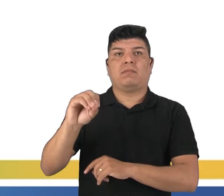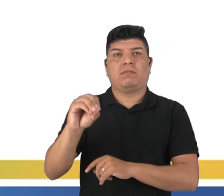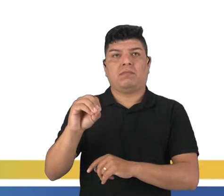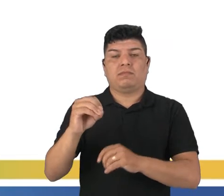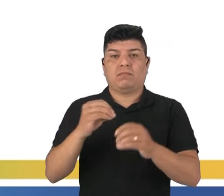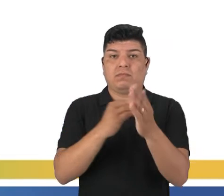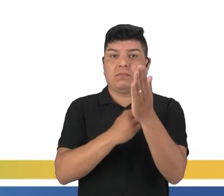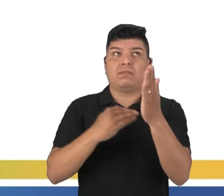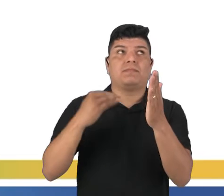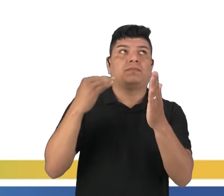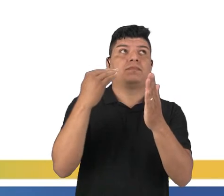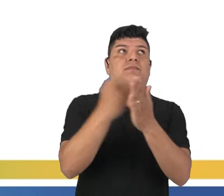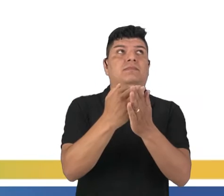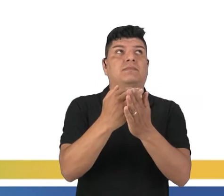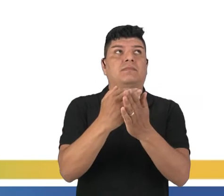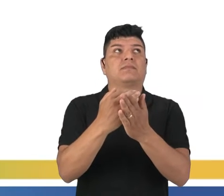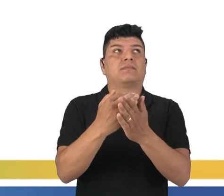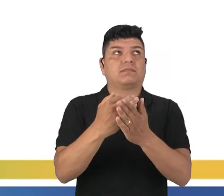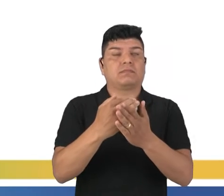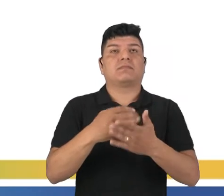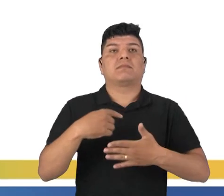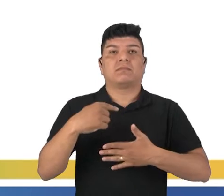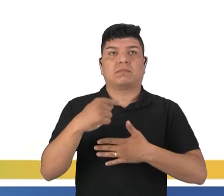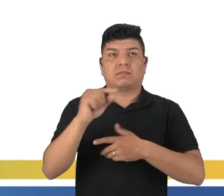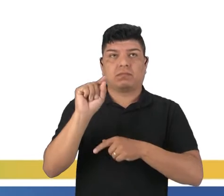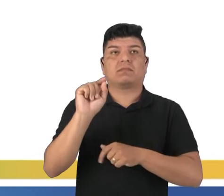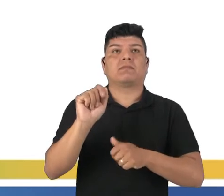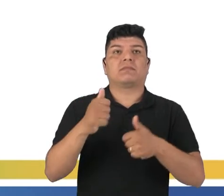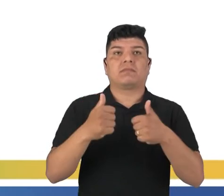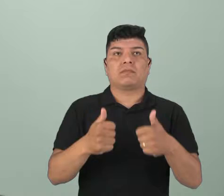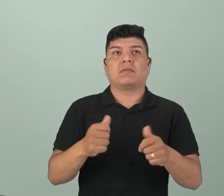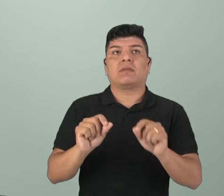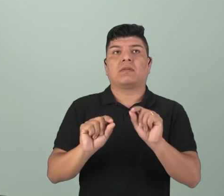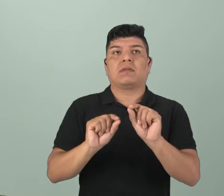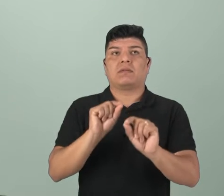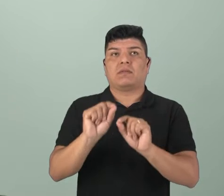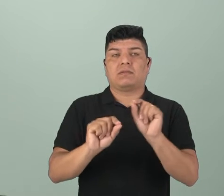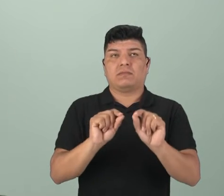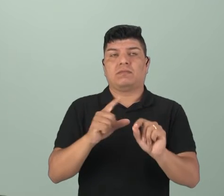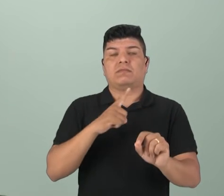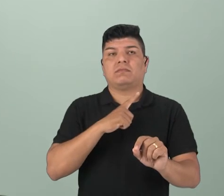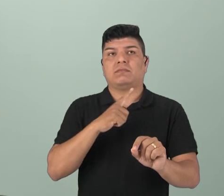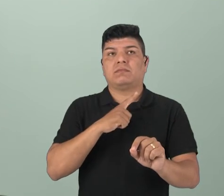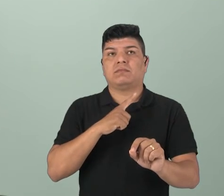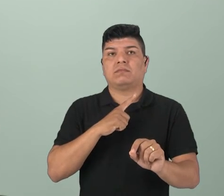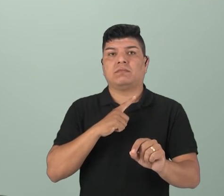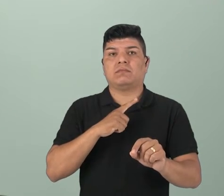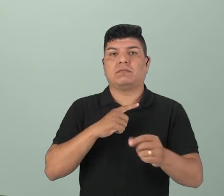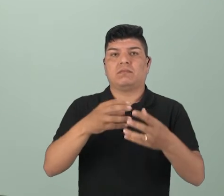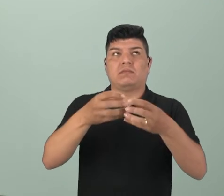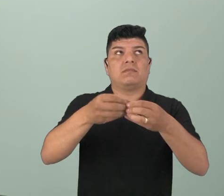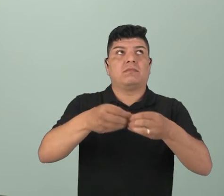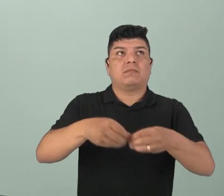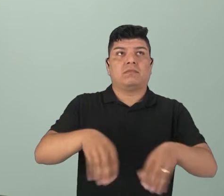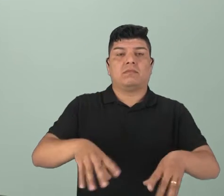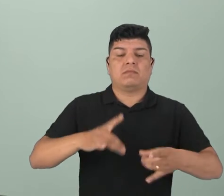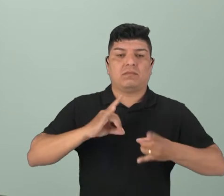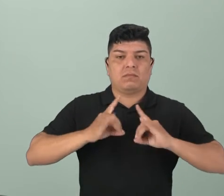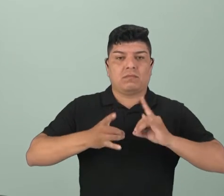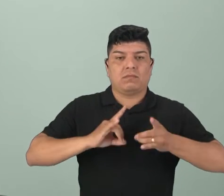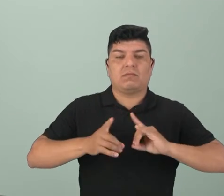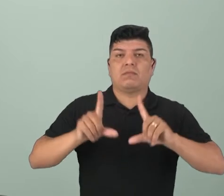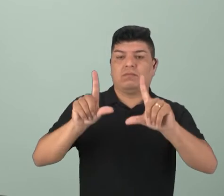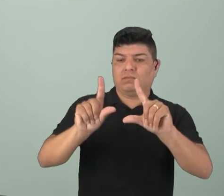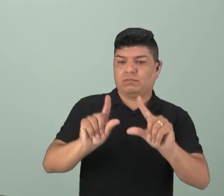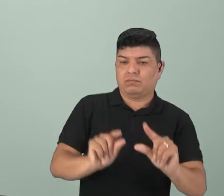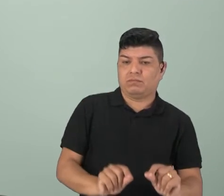no sangue, né? Então, se lá na tireoide ela produz um hormônio que é capaz de diminuir o cálcio, a quantidade